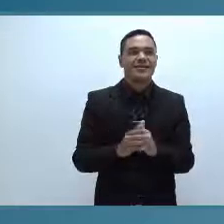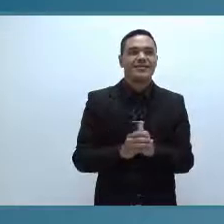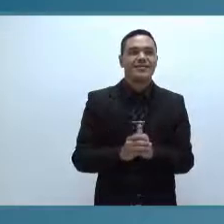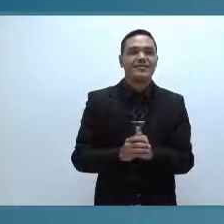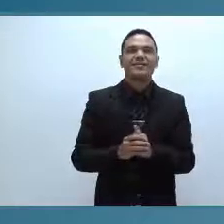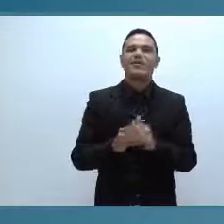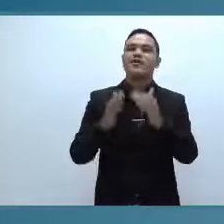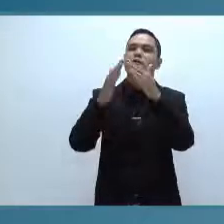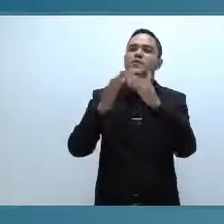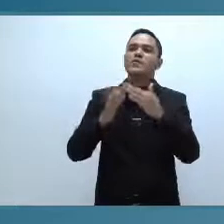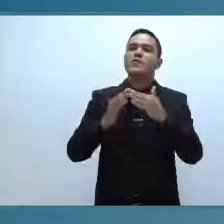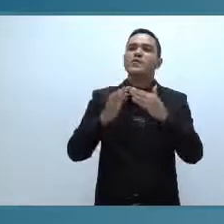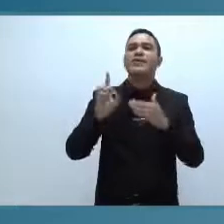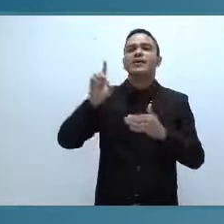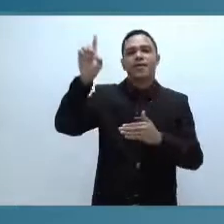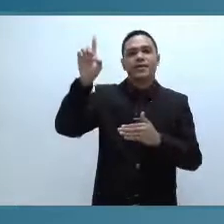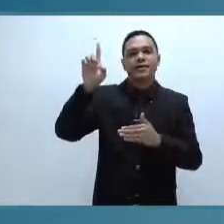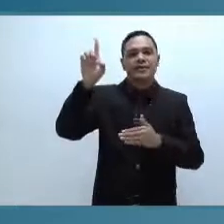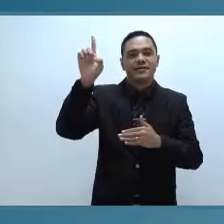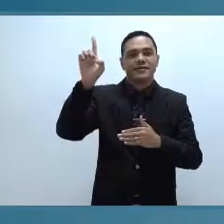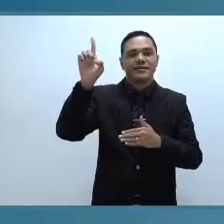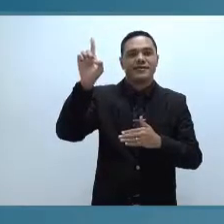Deus, pedindo a Deus